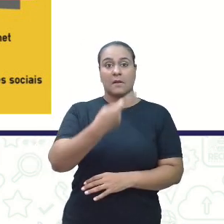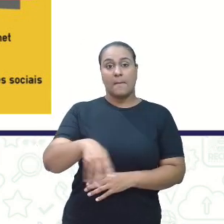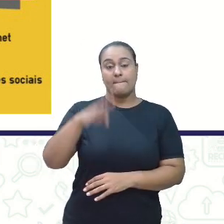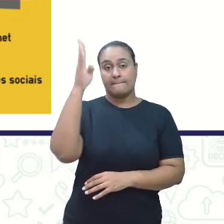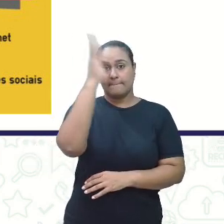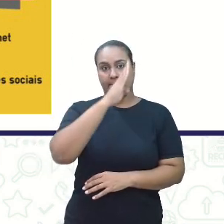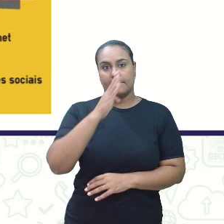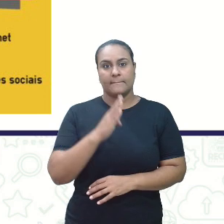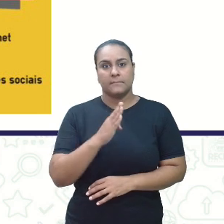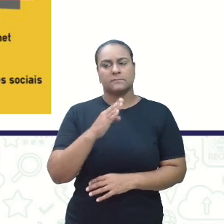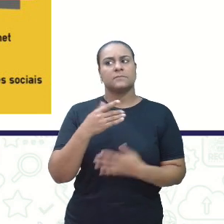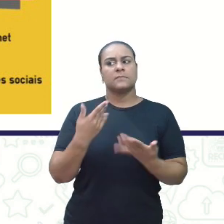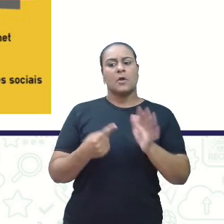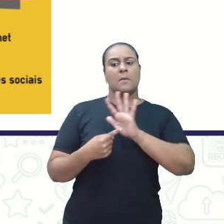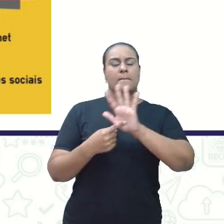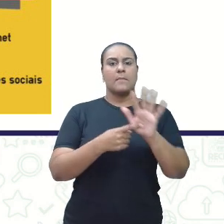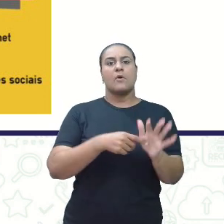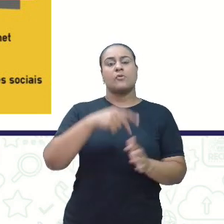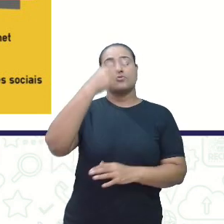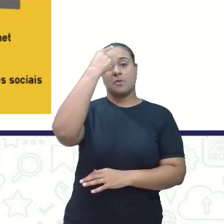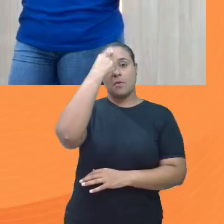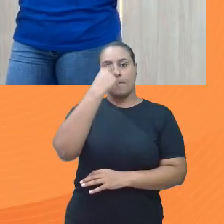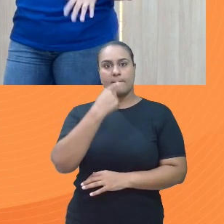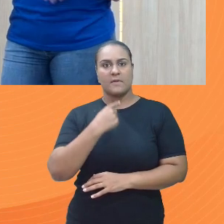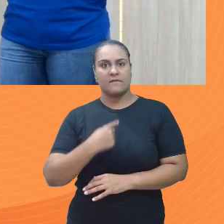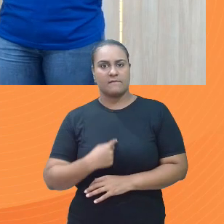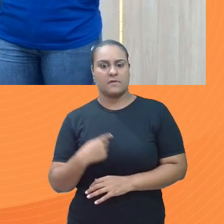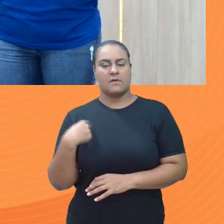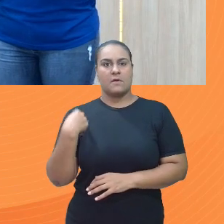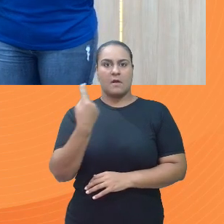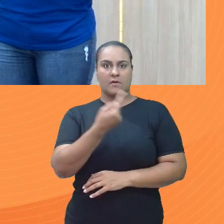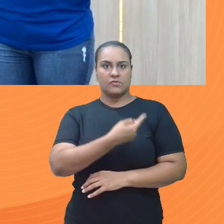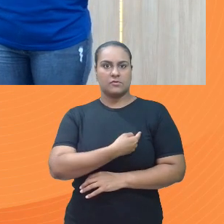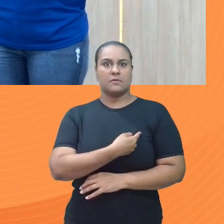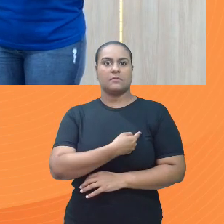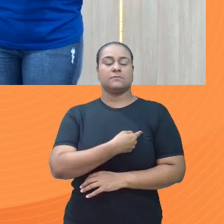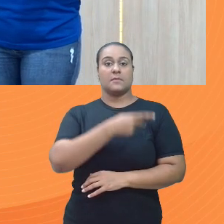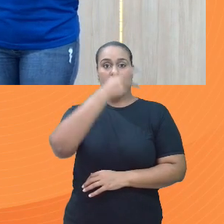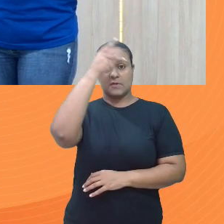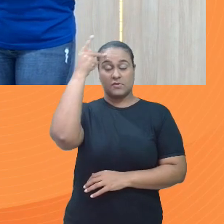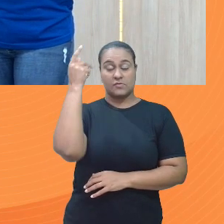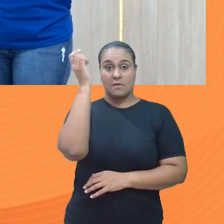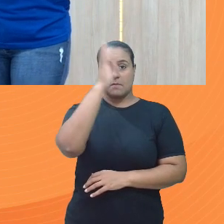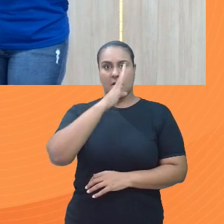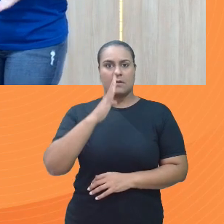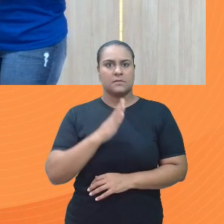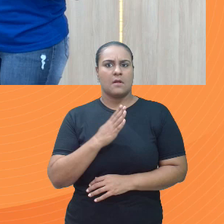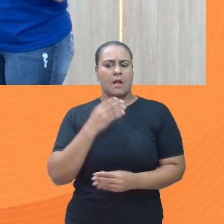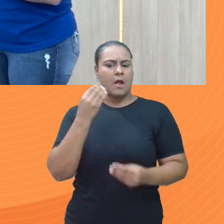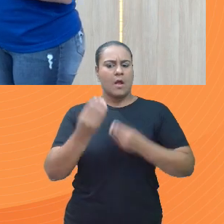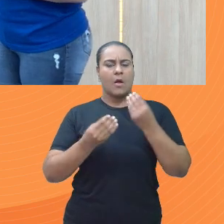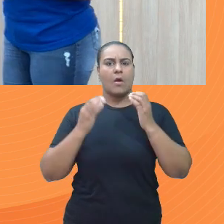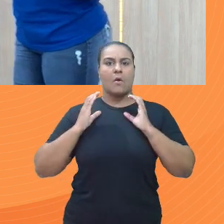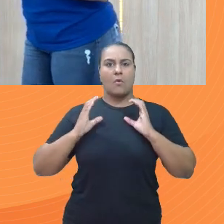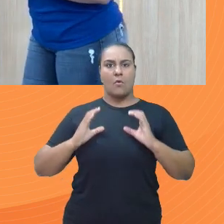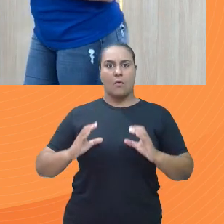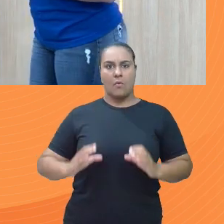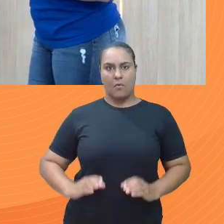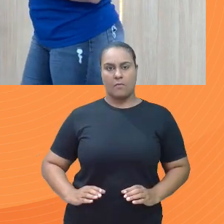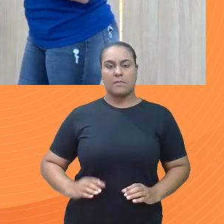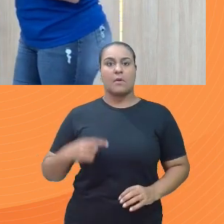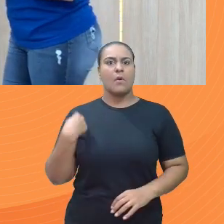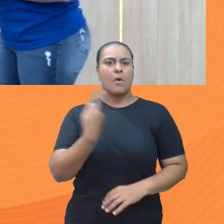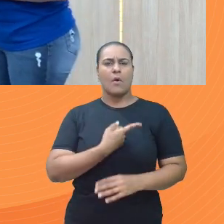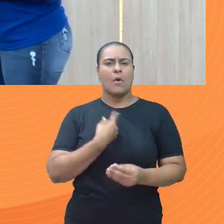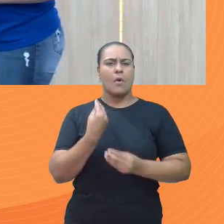o perfil de como a gente, enquanto nação, enquanto brasileiros, nos comportamos diante desse fator tão importante que é a